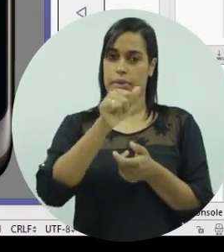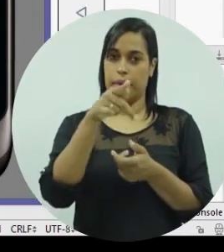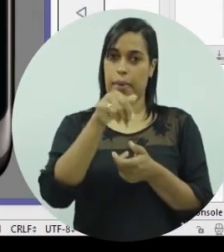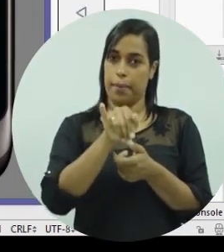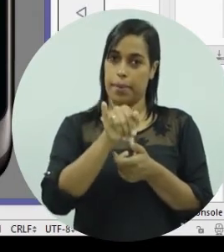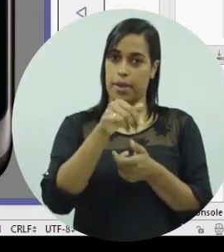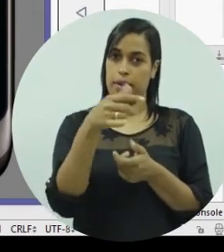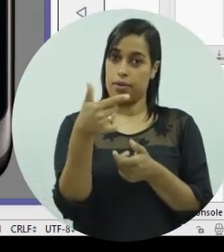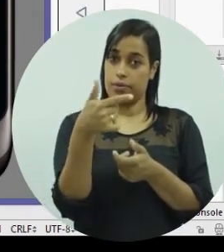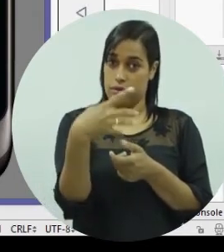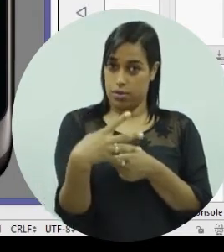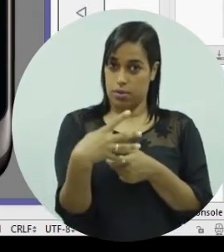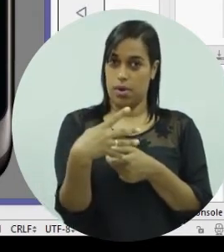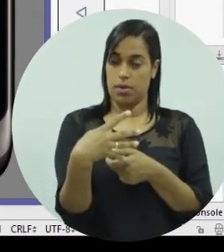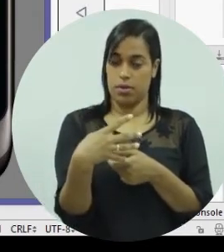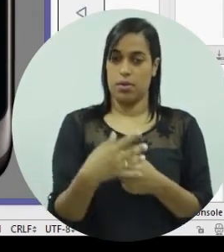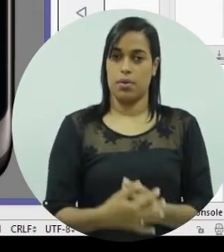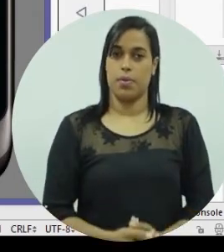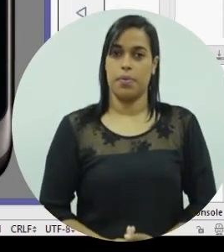API 24.